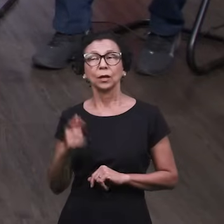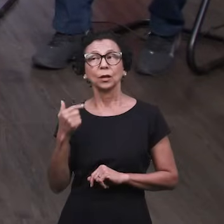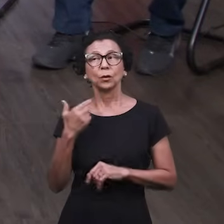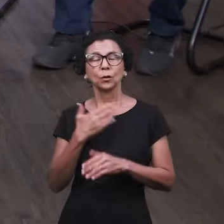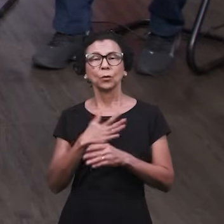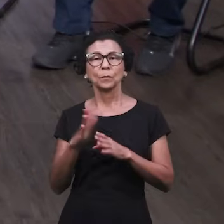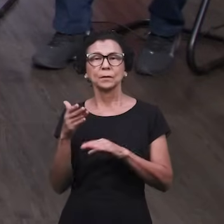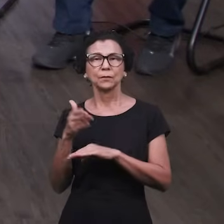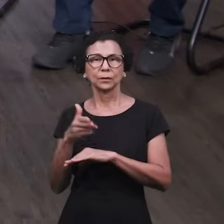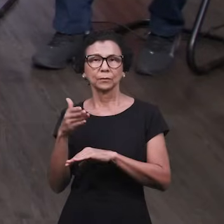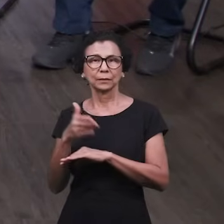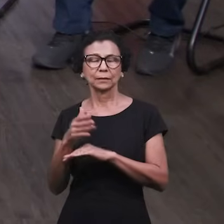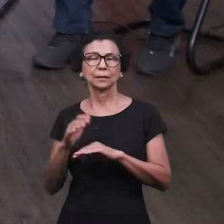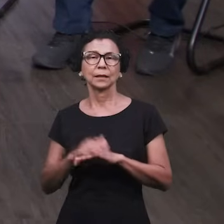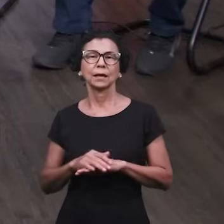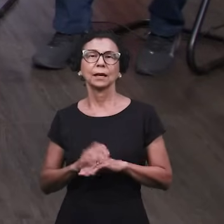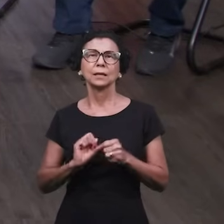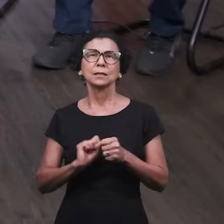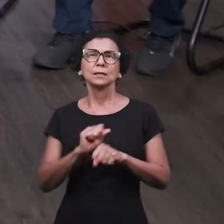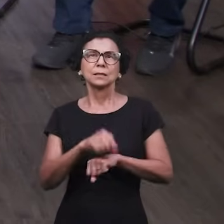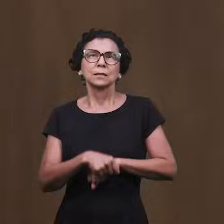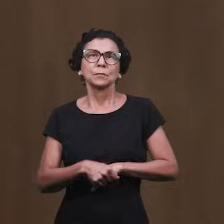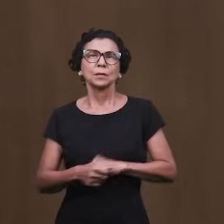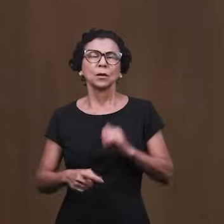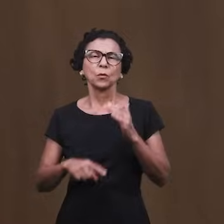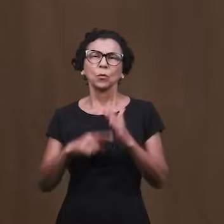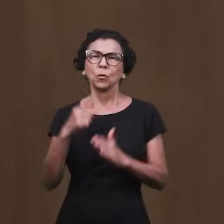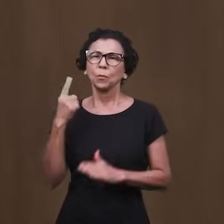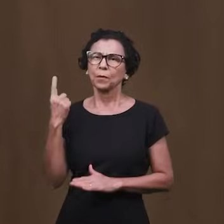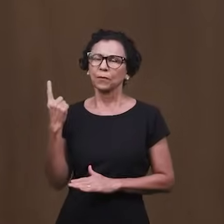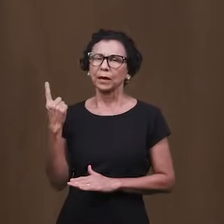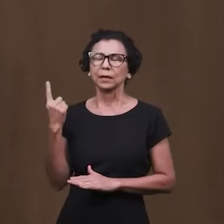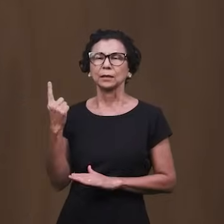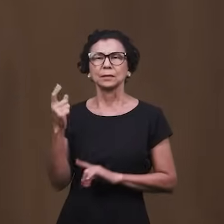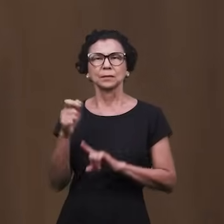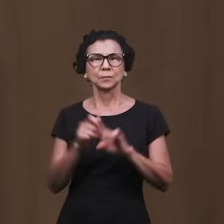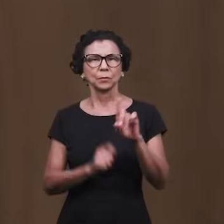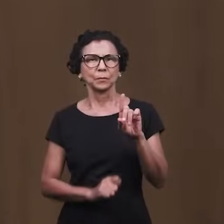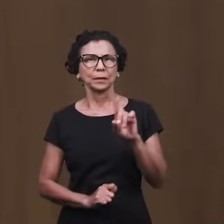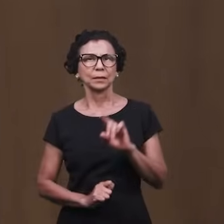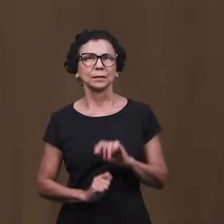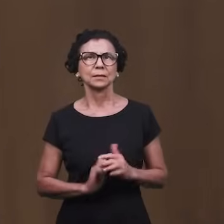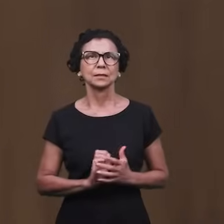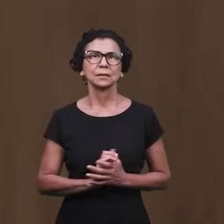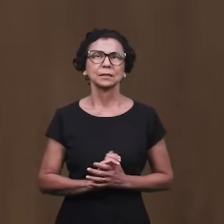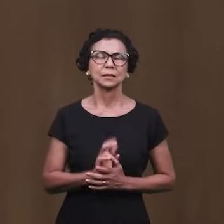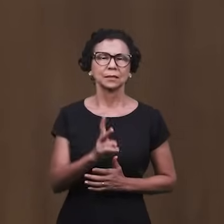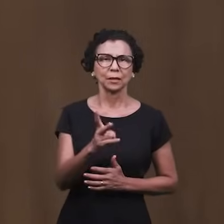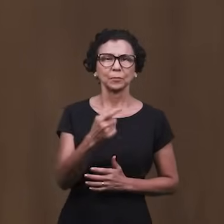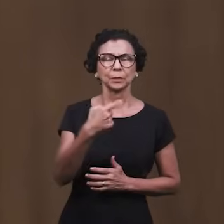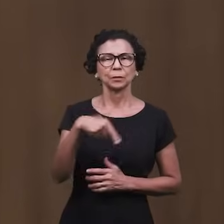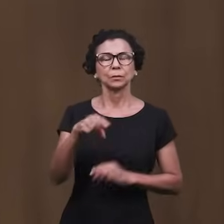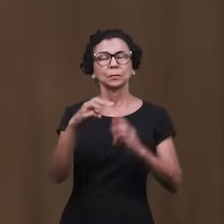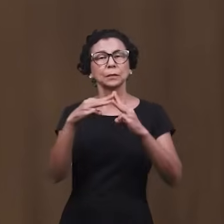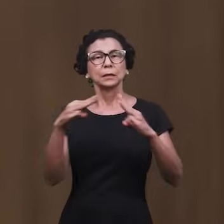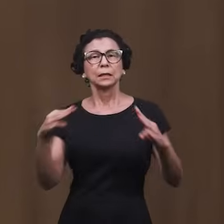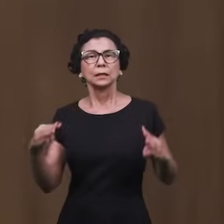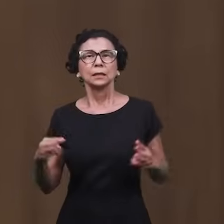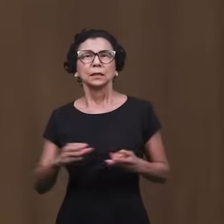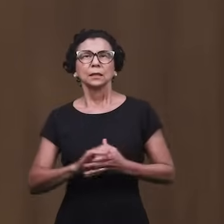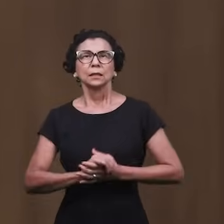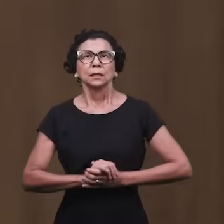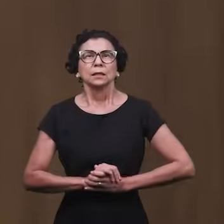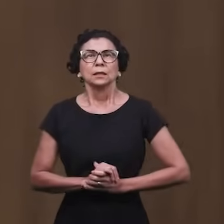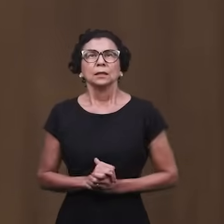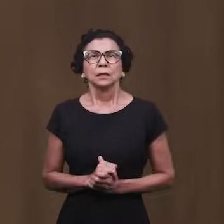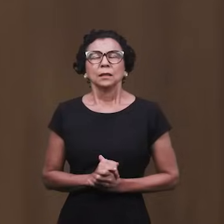Eu tinha esse desejo de subir, e eu subia pelo menos uma vez por mês. Sempre, eu subia sempre. E aí, quando me despertou esse desejo pela flauta, eu